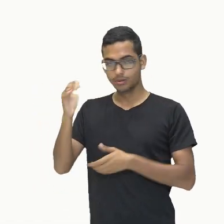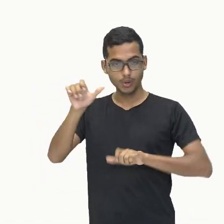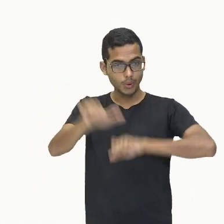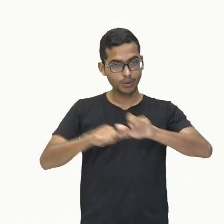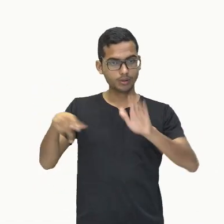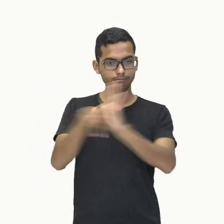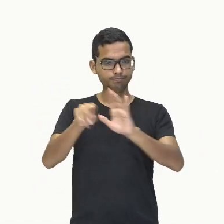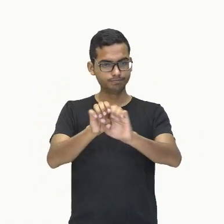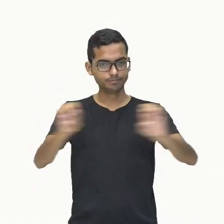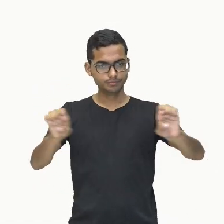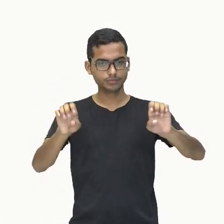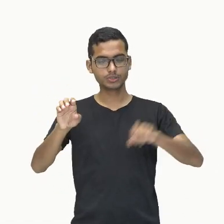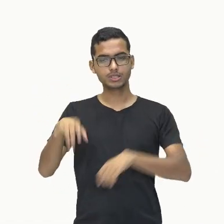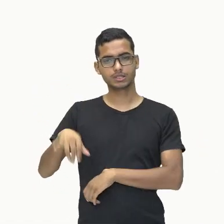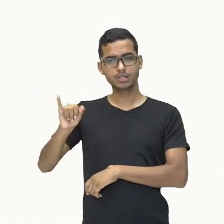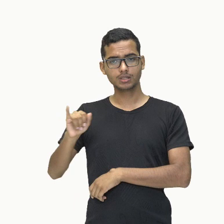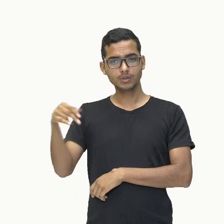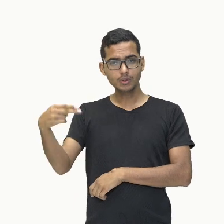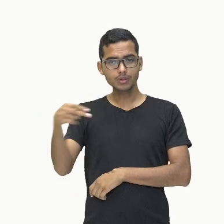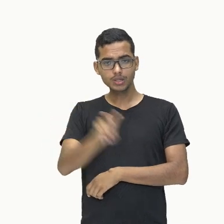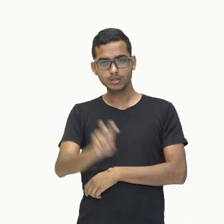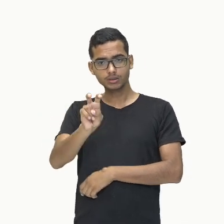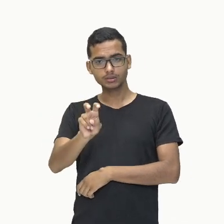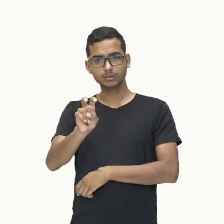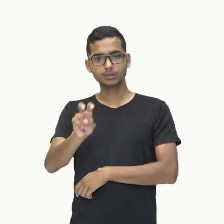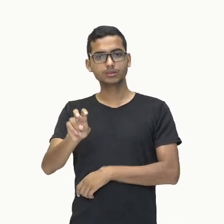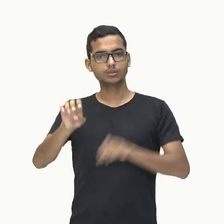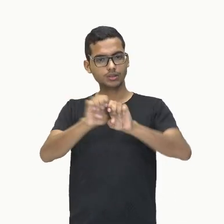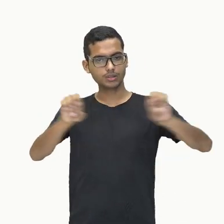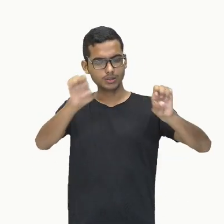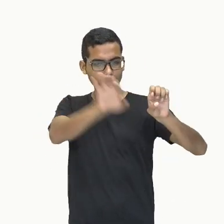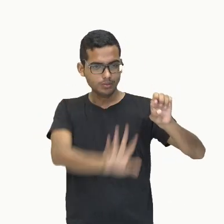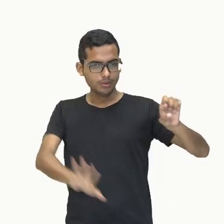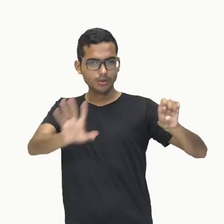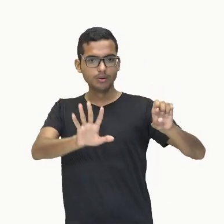igual a 5, na equação geral da reta, ela vai ficar desse jeito, ó.